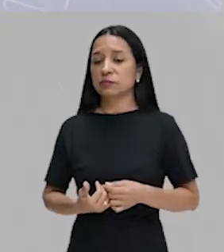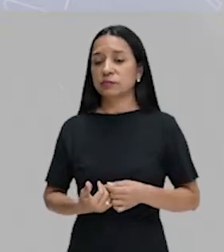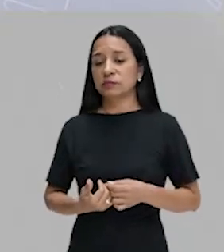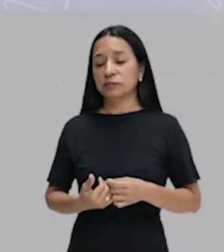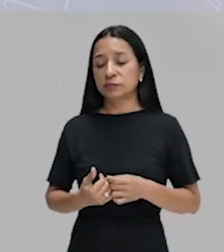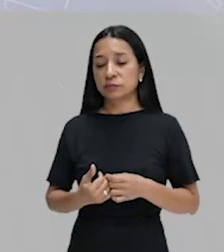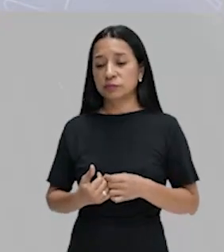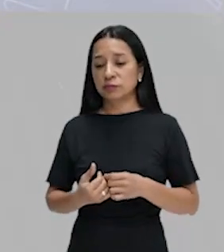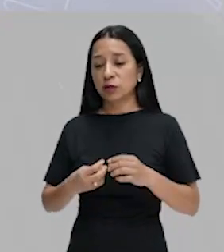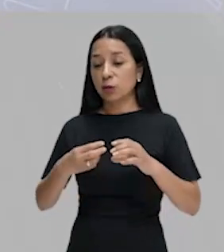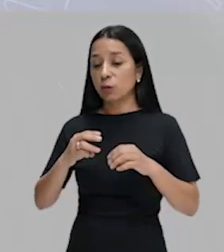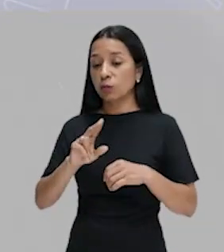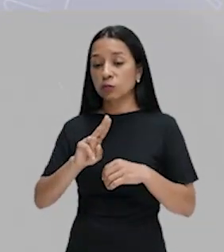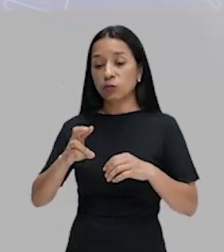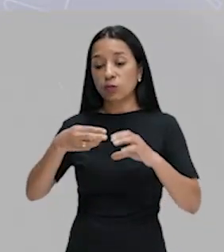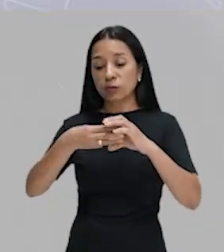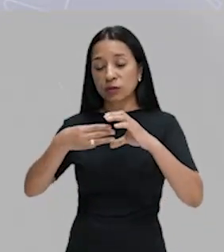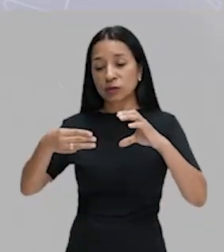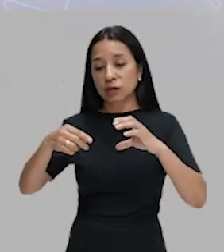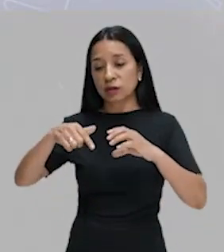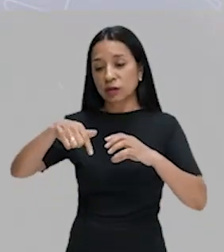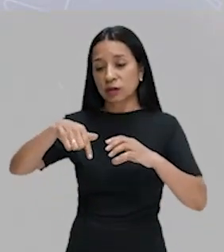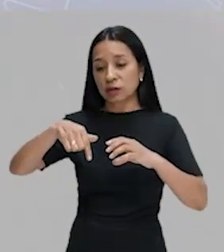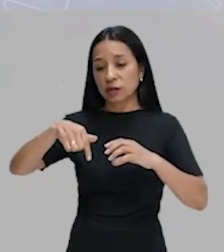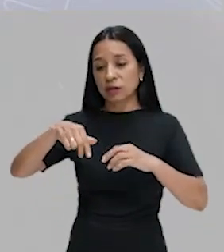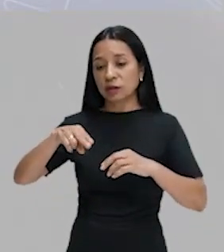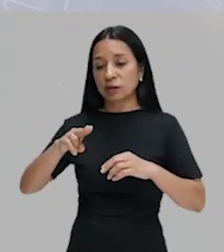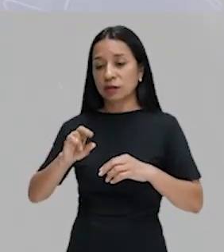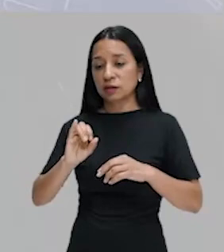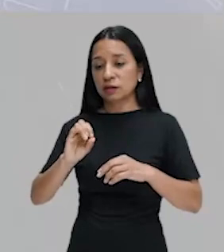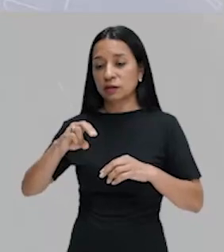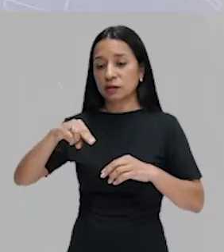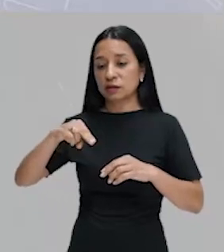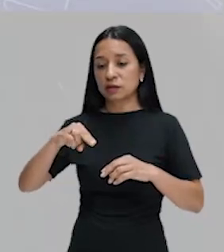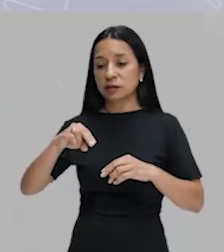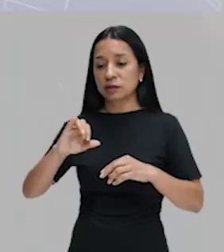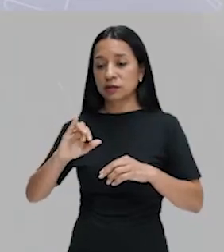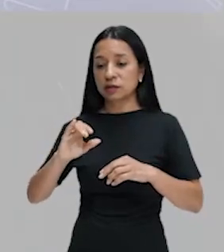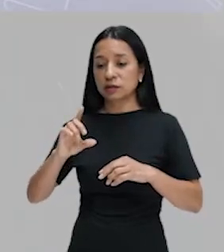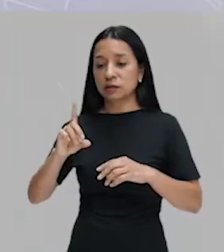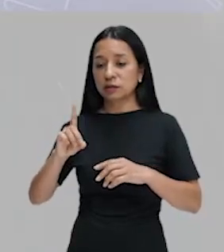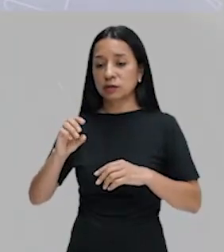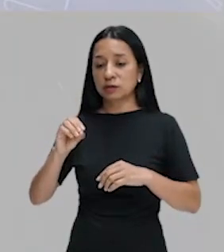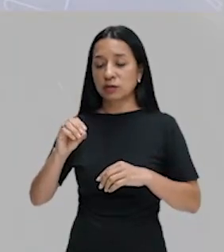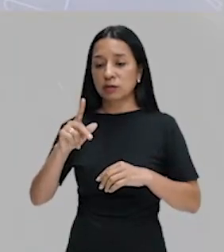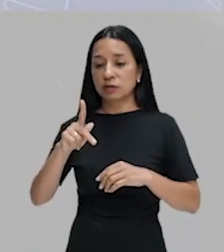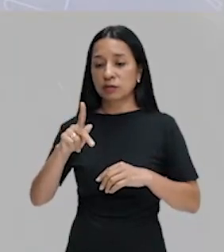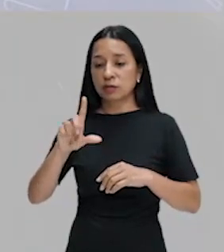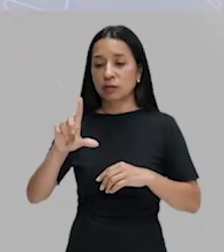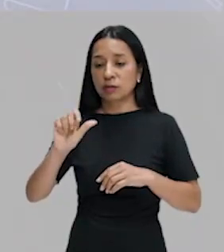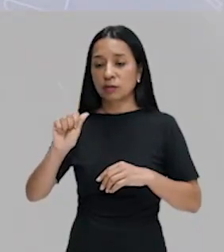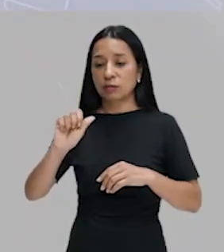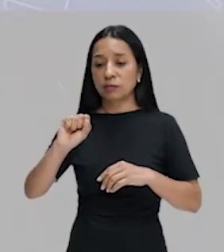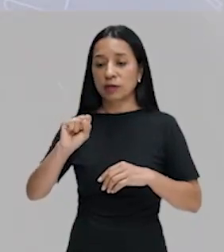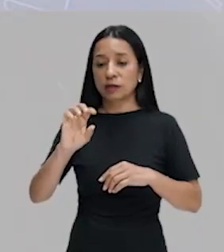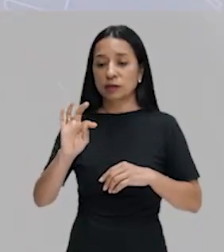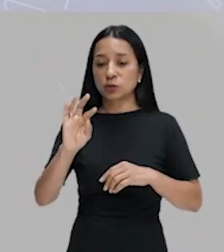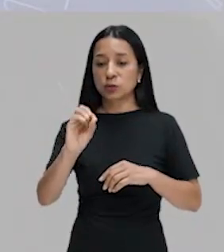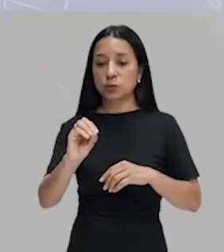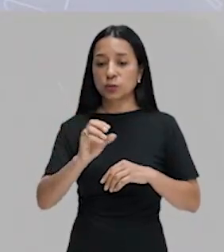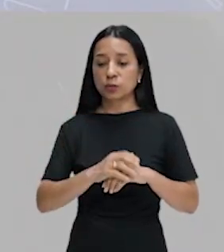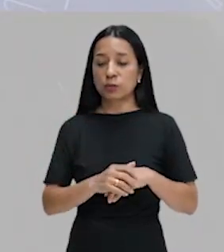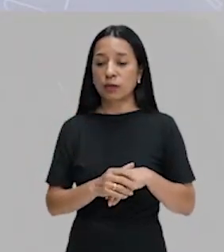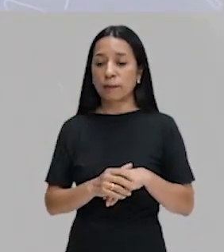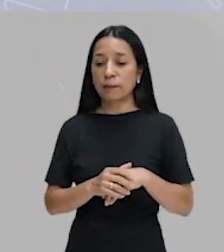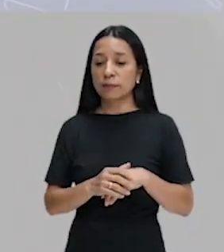quinidoblasto. Olha aqui. E nós vamos encontrar também células sensoriais, são células que